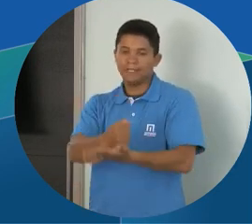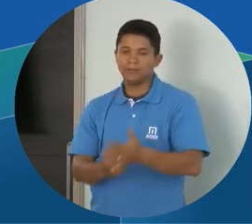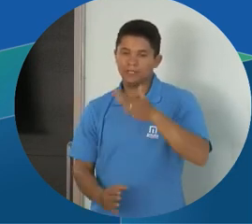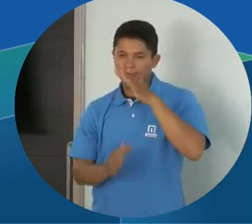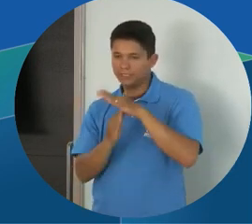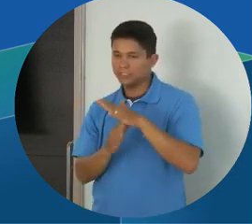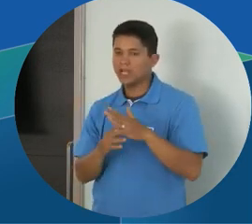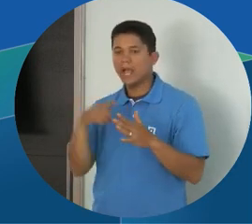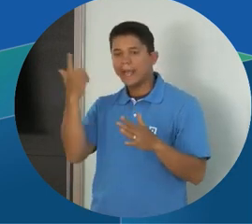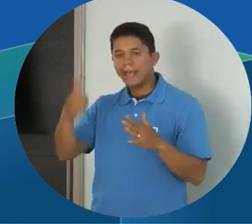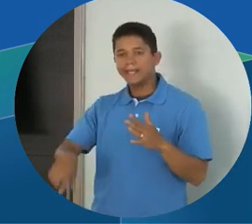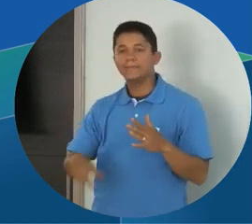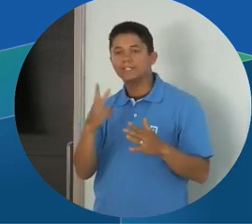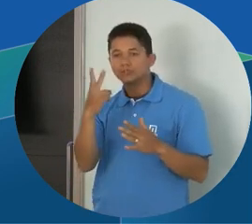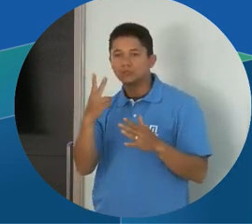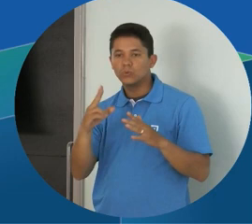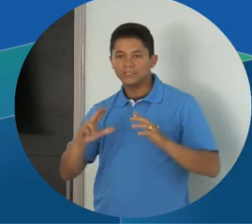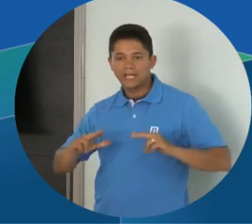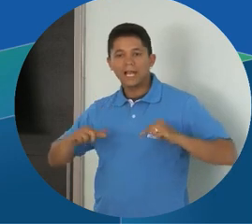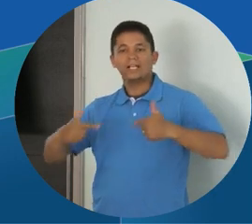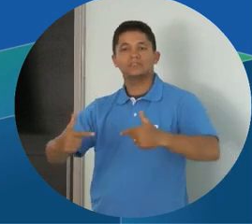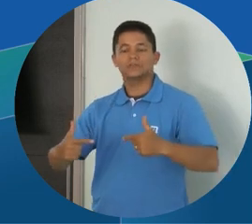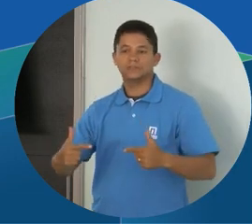excepcionais. Então, pode ser